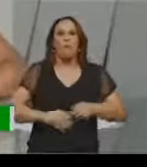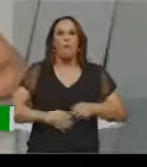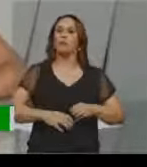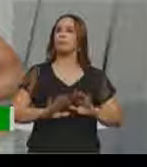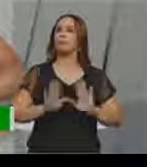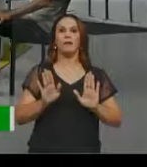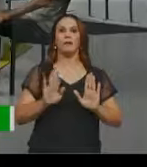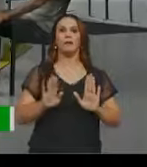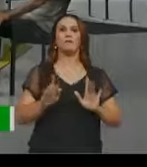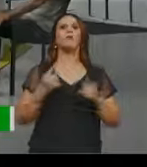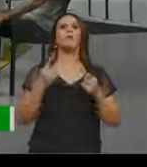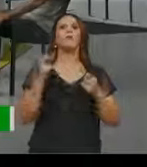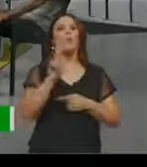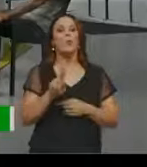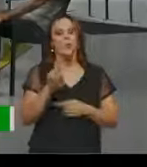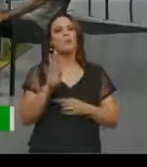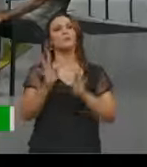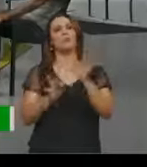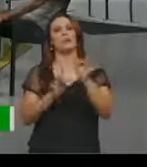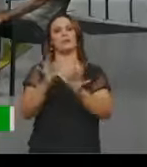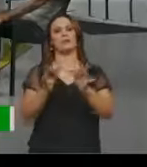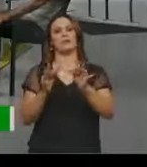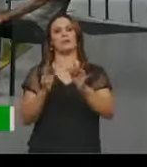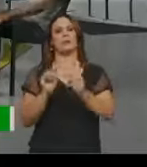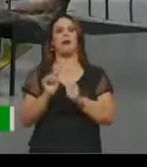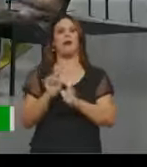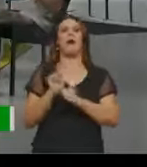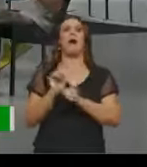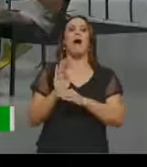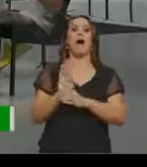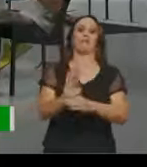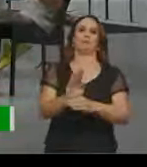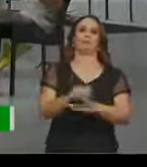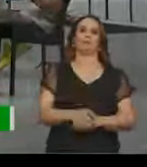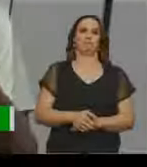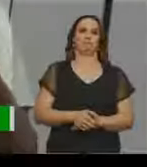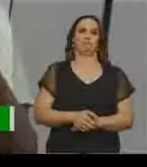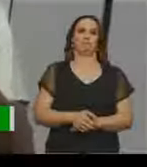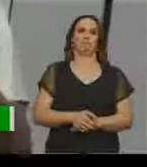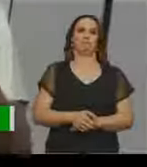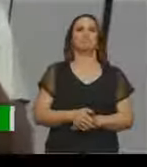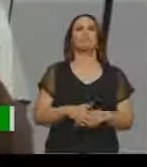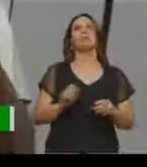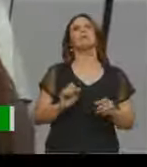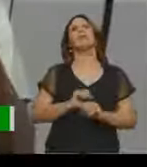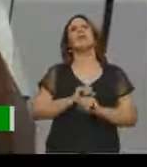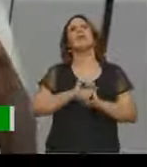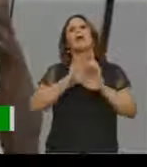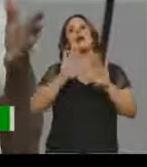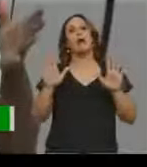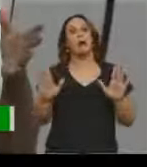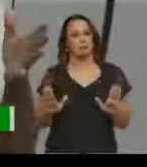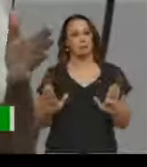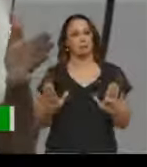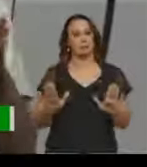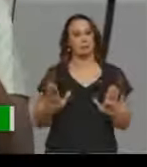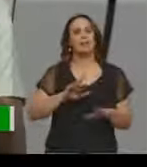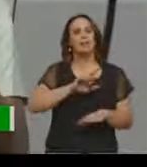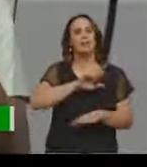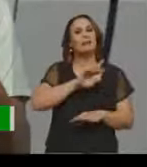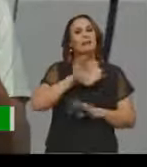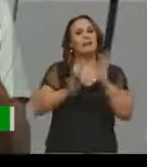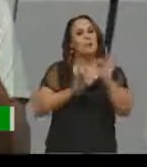seres humanos. Sim, sim. É importante pensar aqui que é claro que algumas tecnologias, na verdade várias tecnologias,